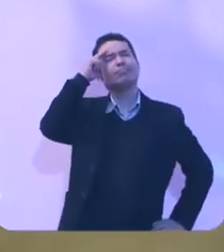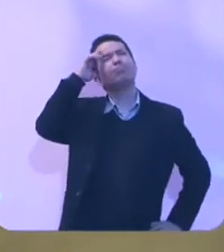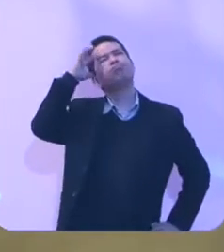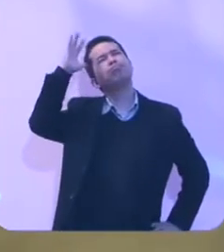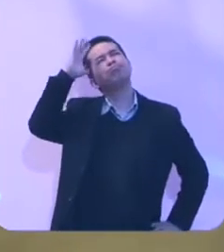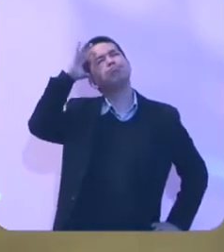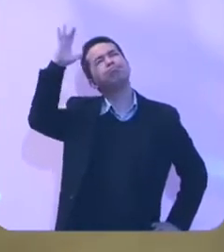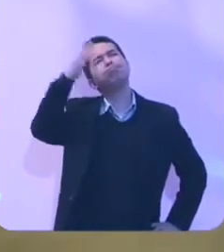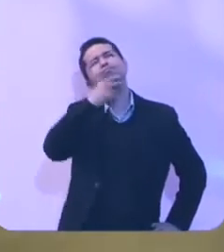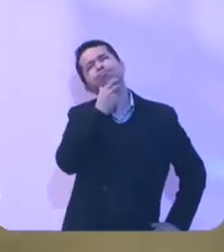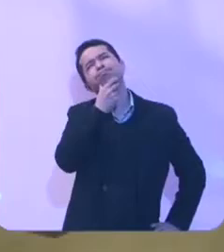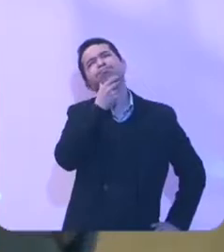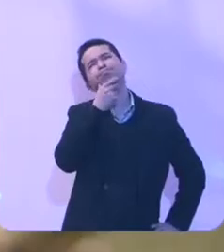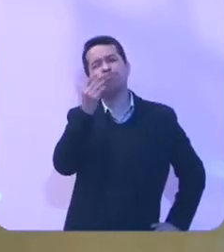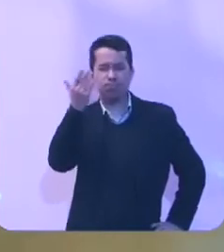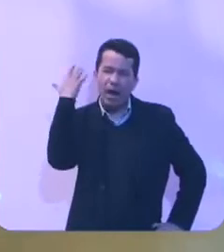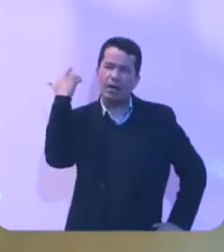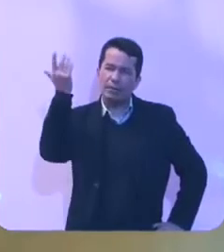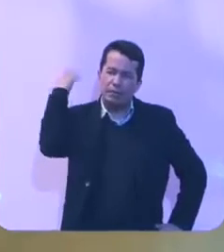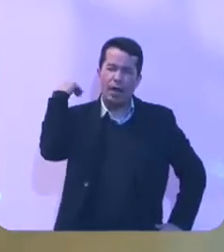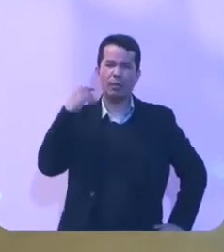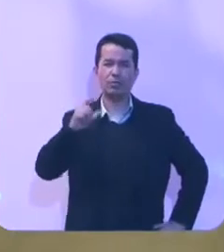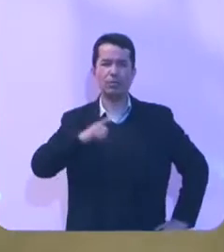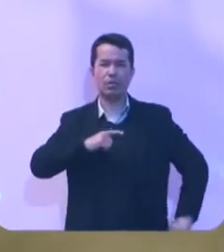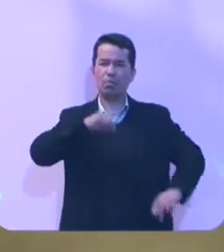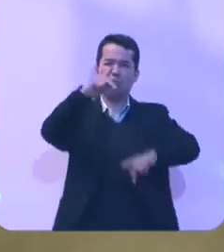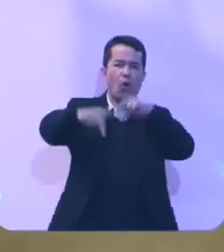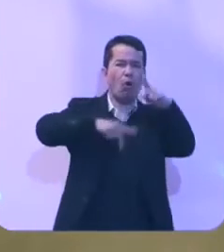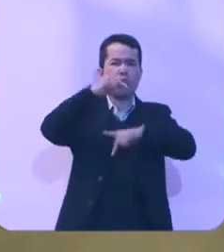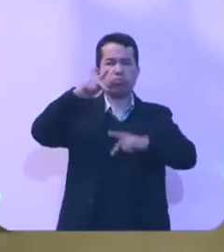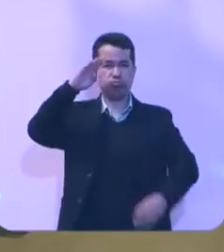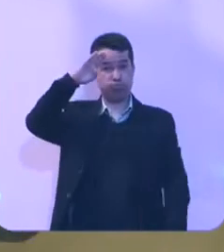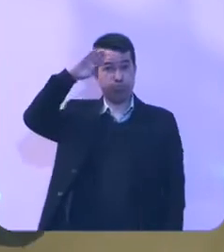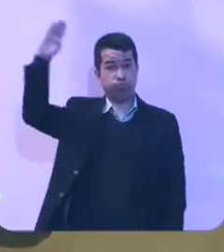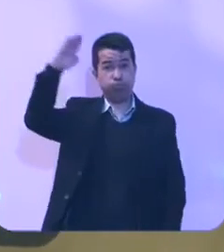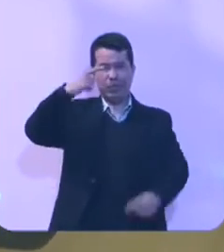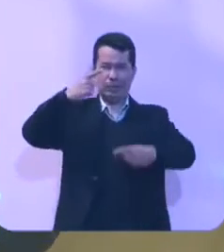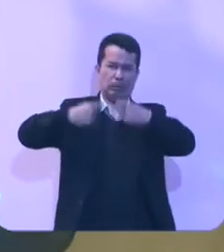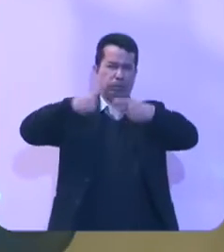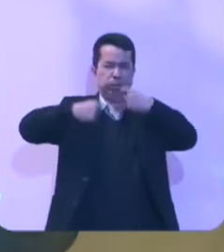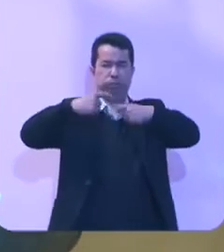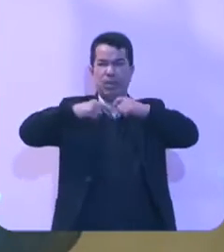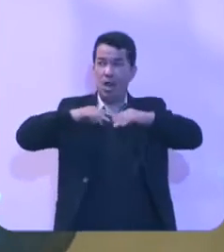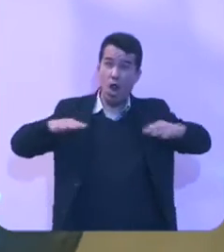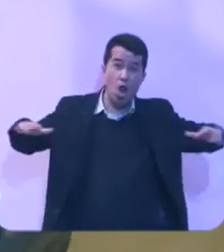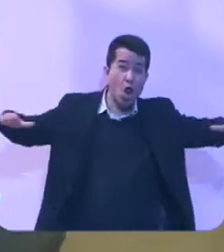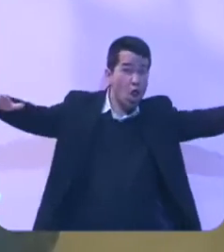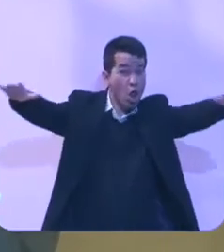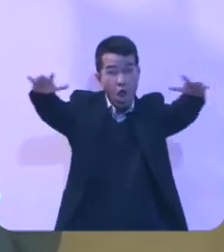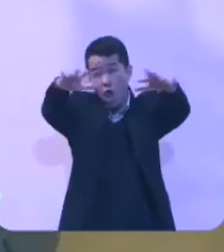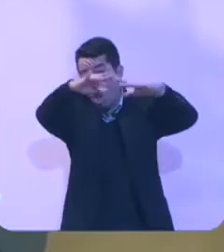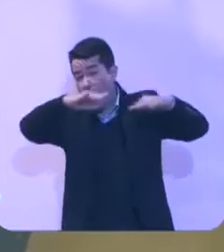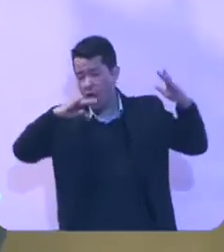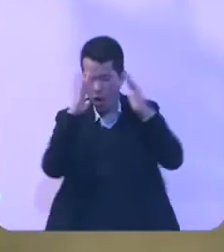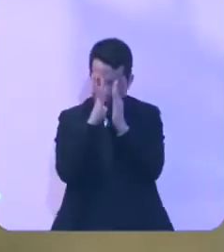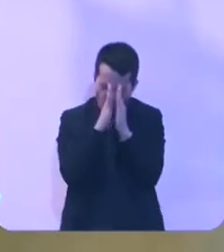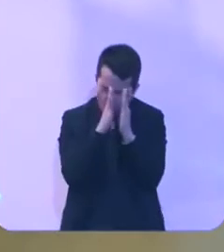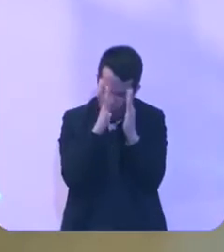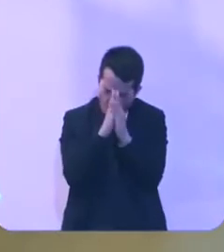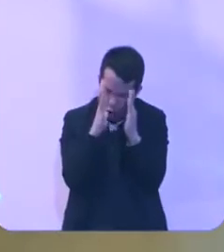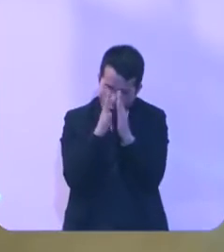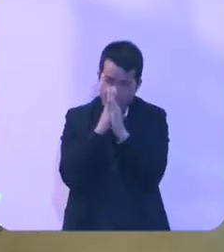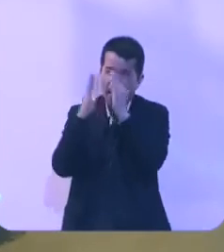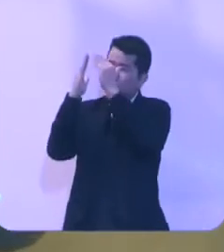estava todo lá o exército ali reunido e eles estavam orando, pedindo a bênção de Deus para a